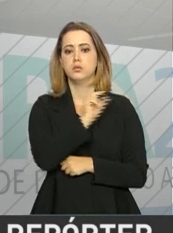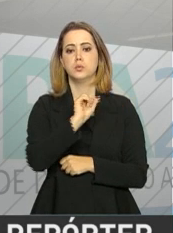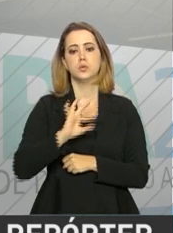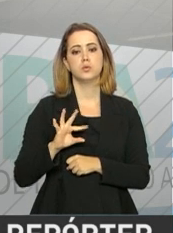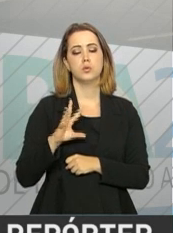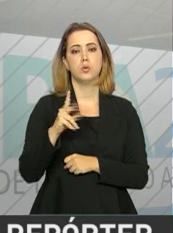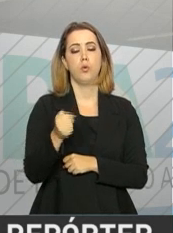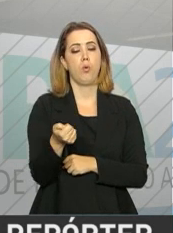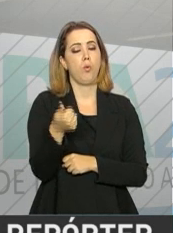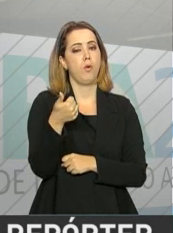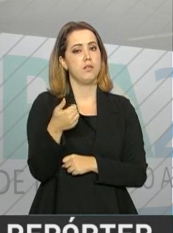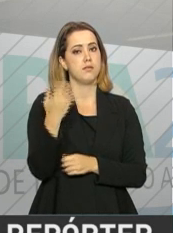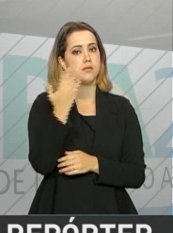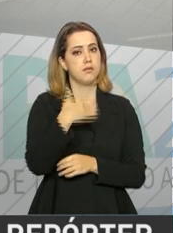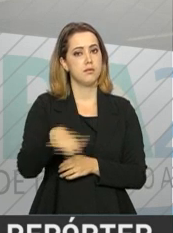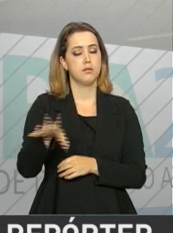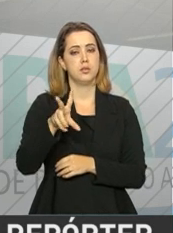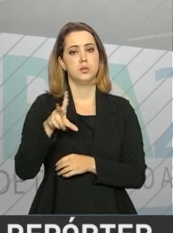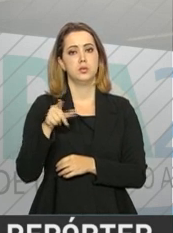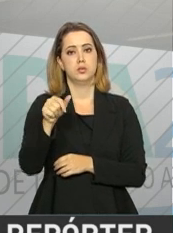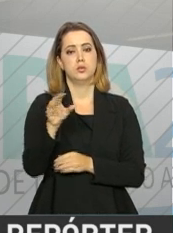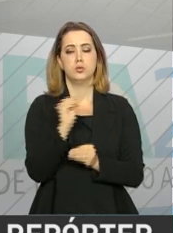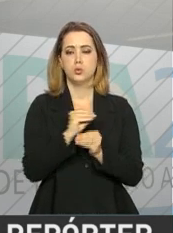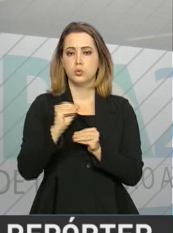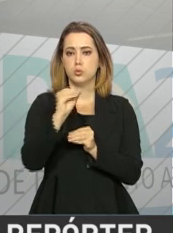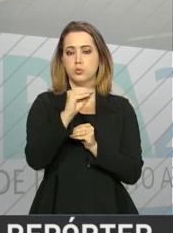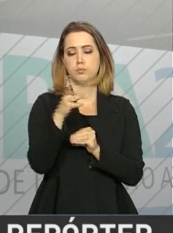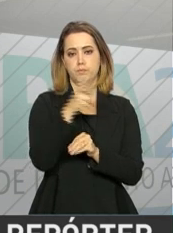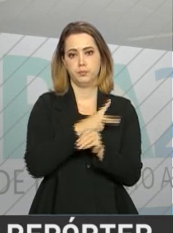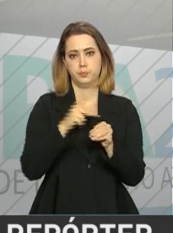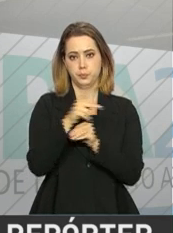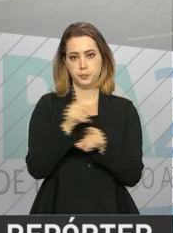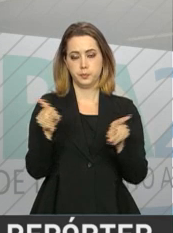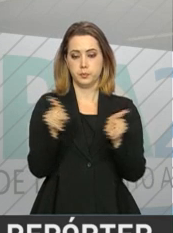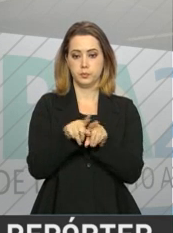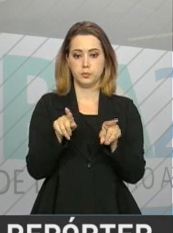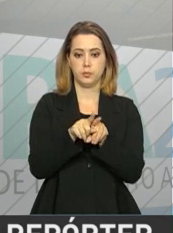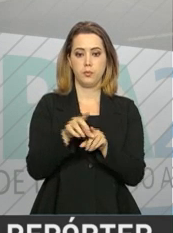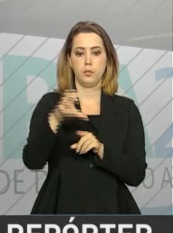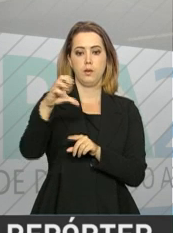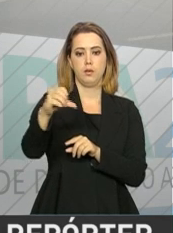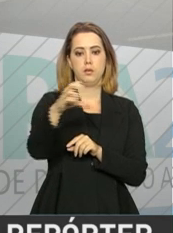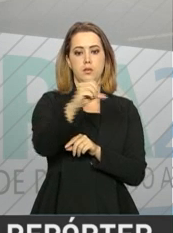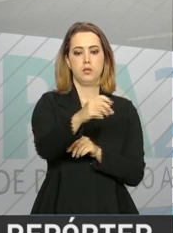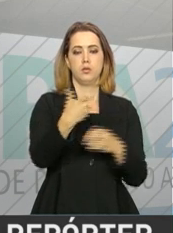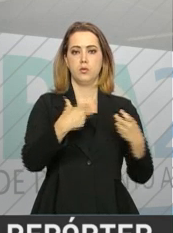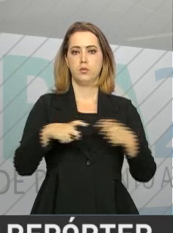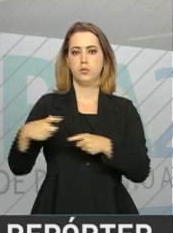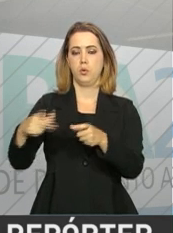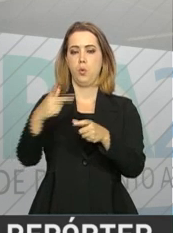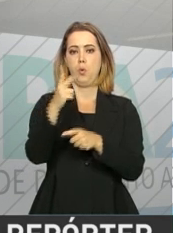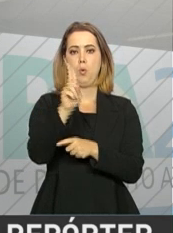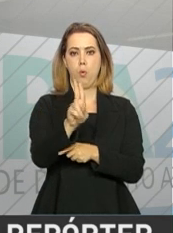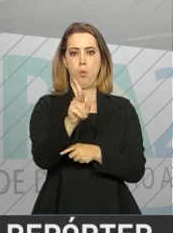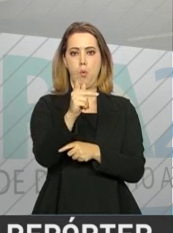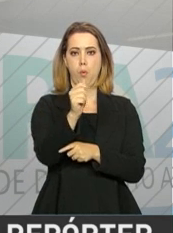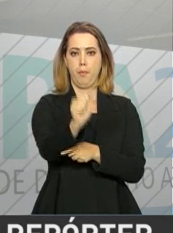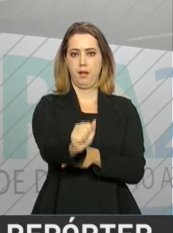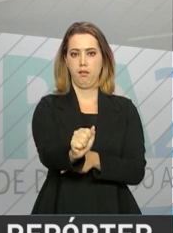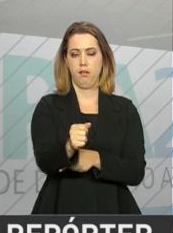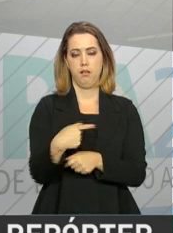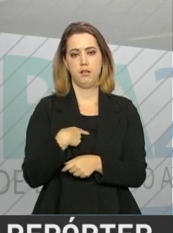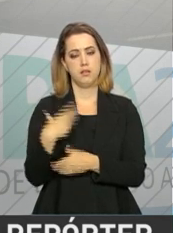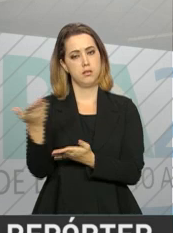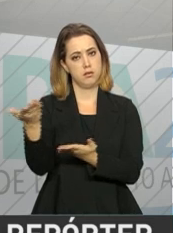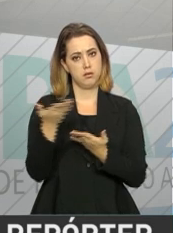metade das internações do país. Também estão sendo contempladas 99 unidades de pronto atendimento, UPAs, que